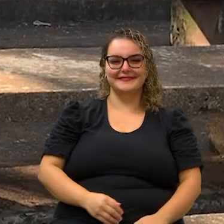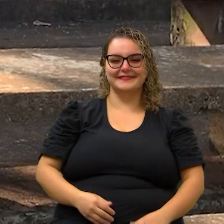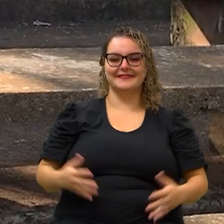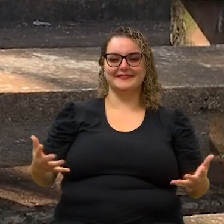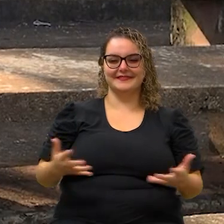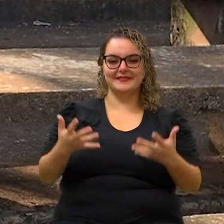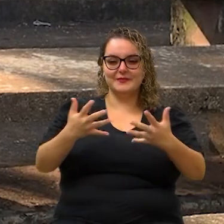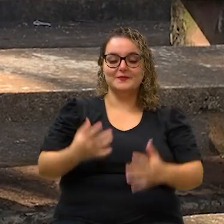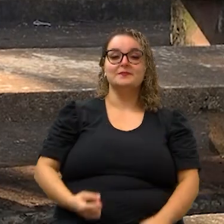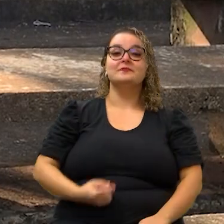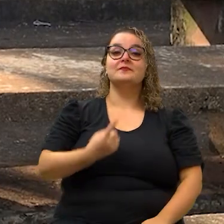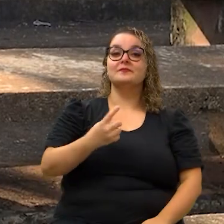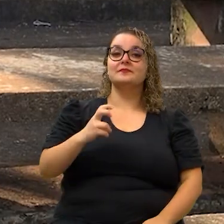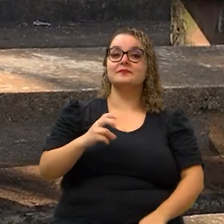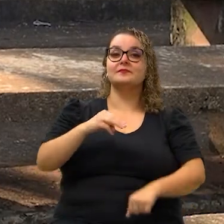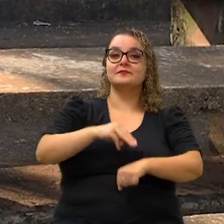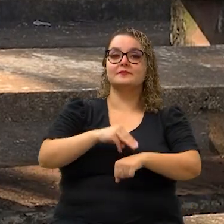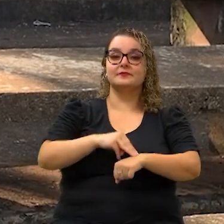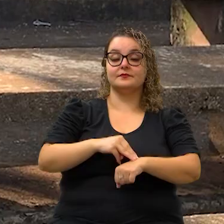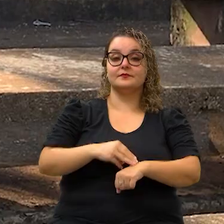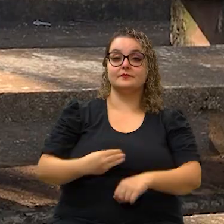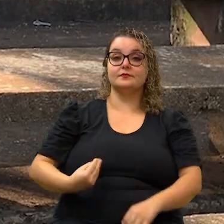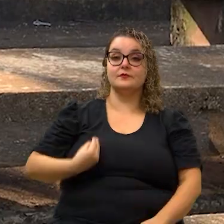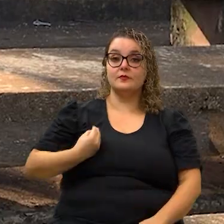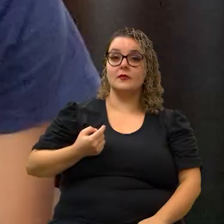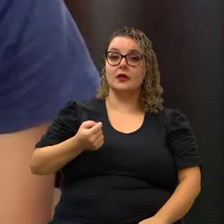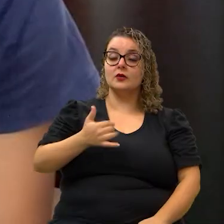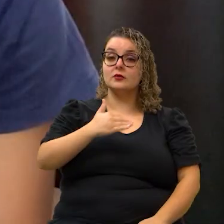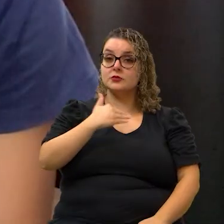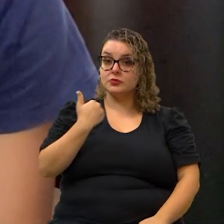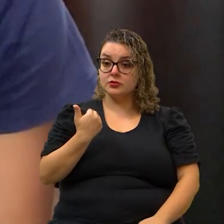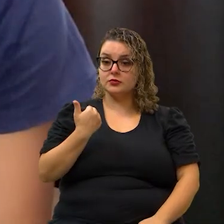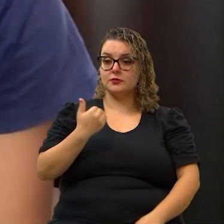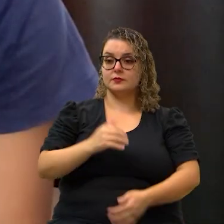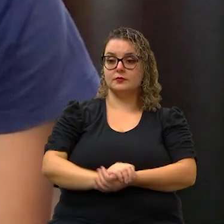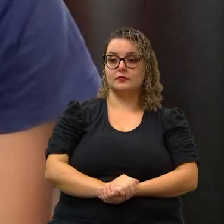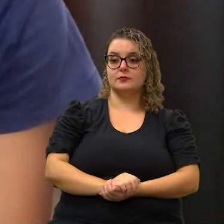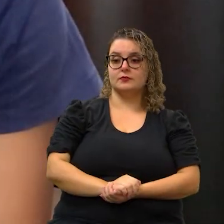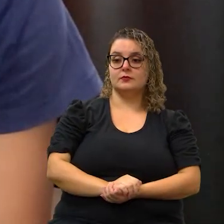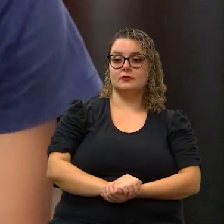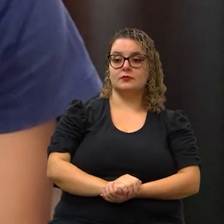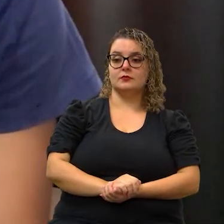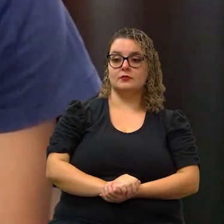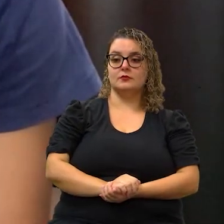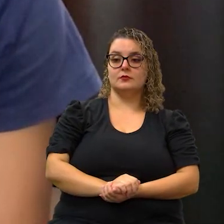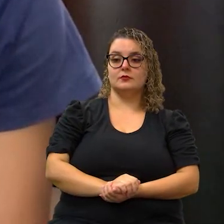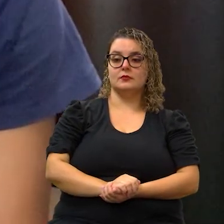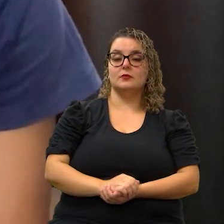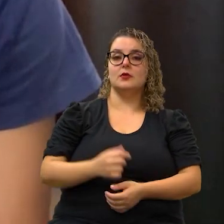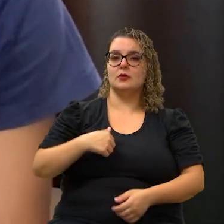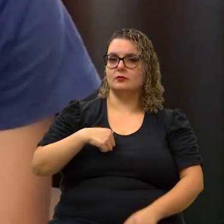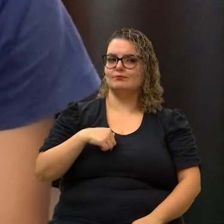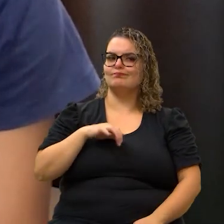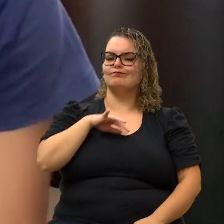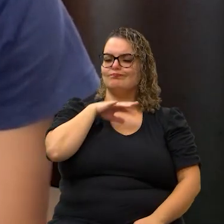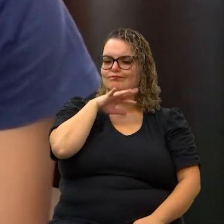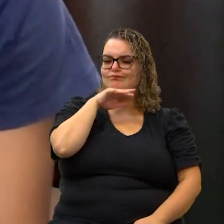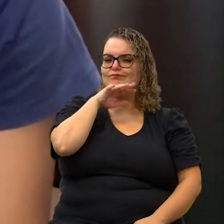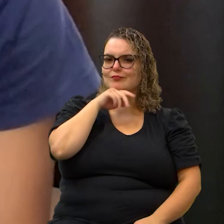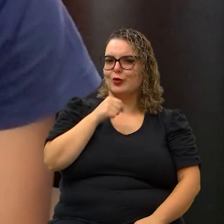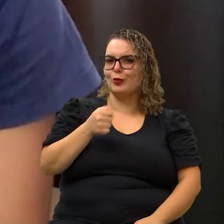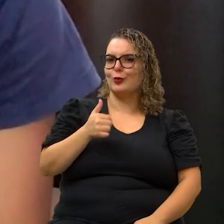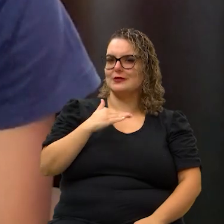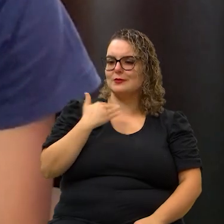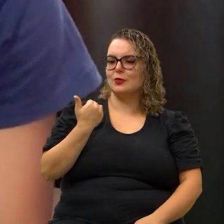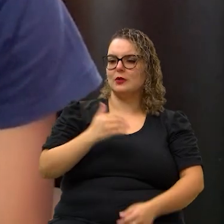Porque eu só tinha 15 minutos de vida, já estava desfalecendo. E eu fui tendo uma noção assim, ó, tipo assim, eu tô ruim, eu tô aí à